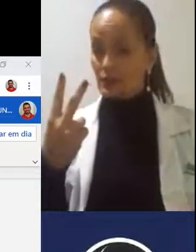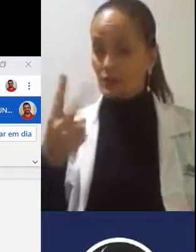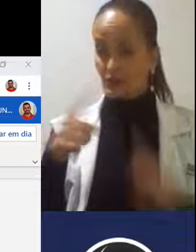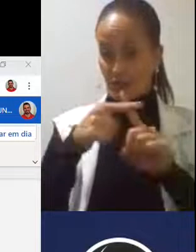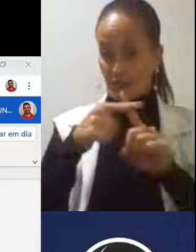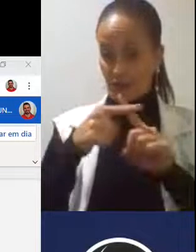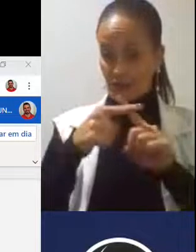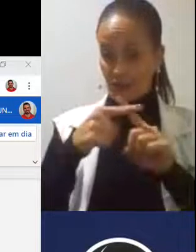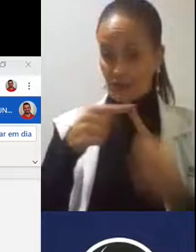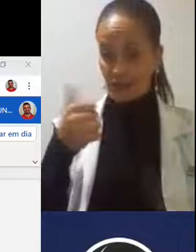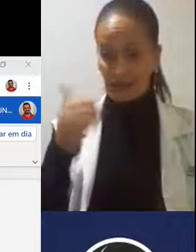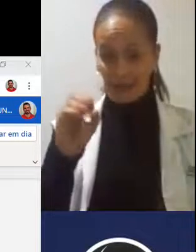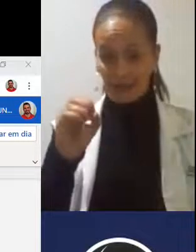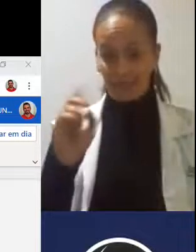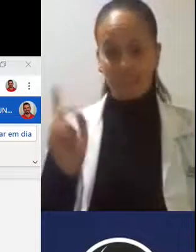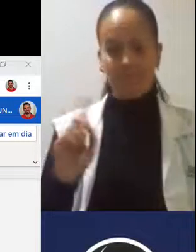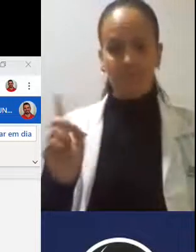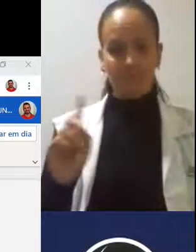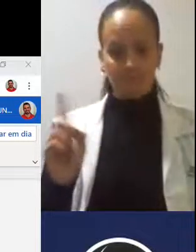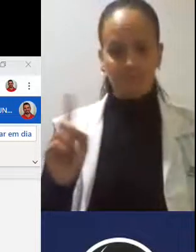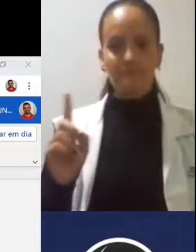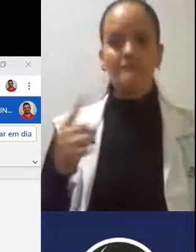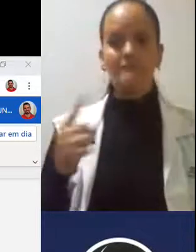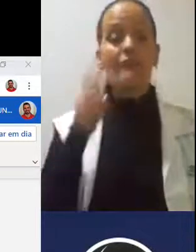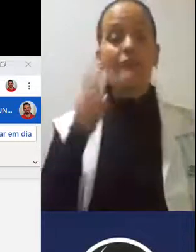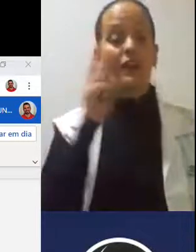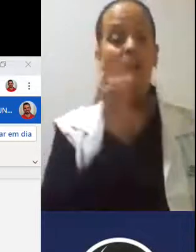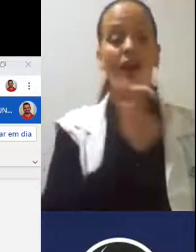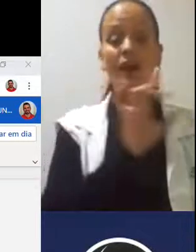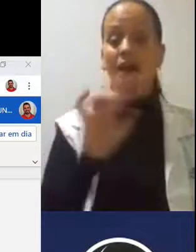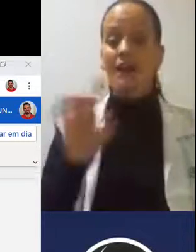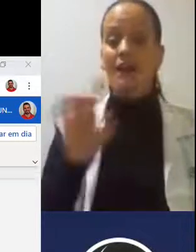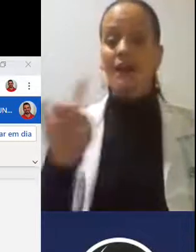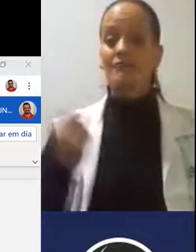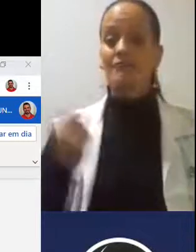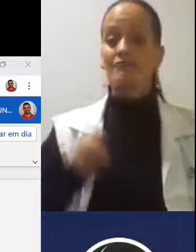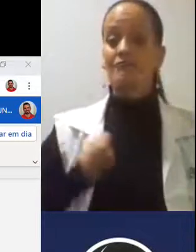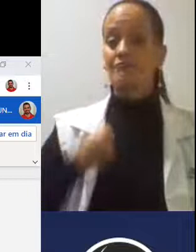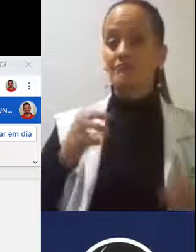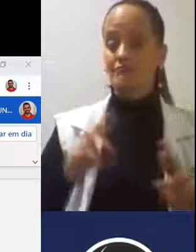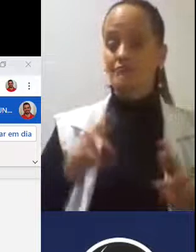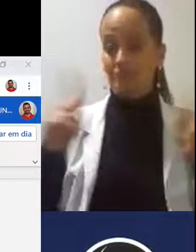somando. Então, nesse caso aqui, ó, resistência equivalente vai ser igual a